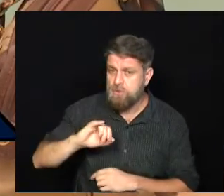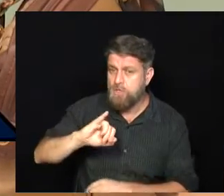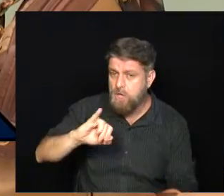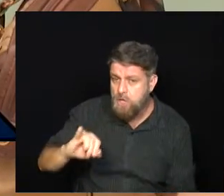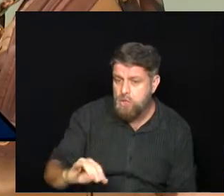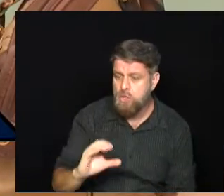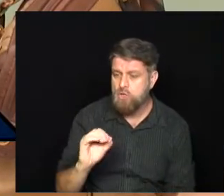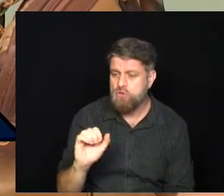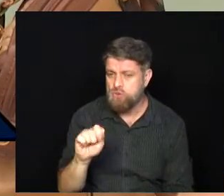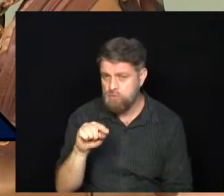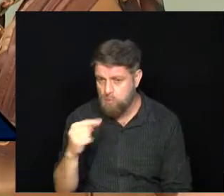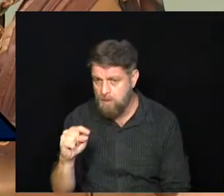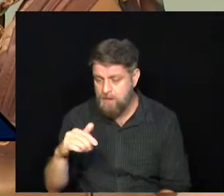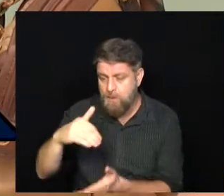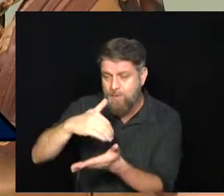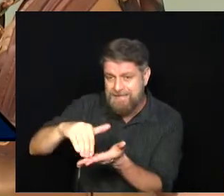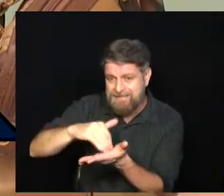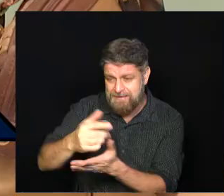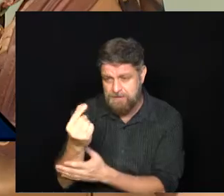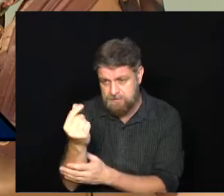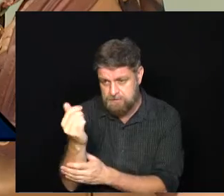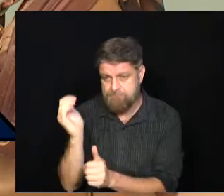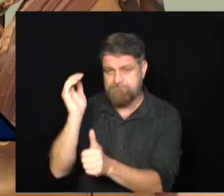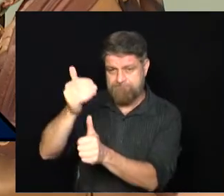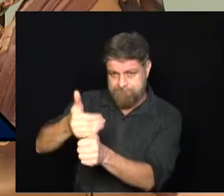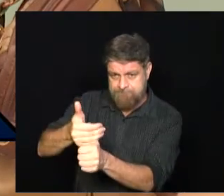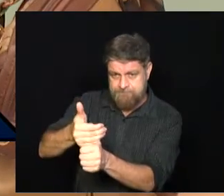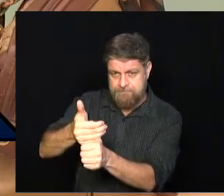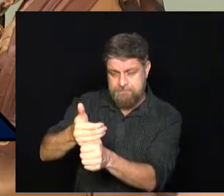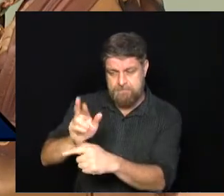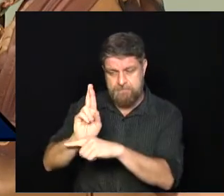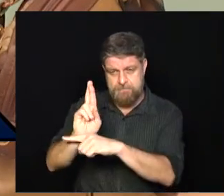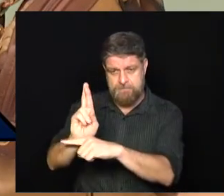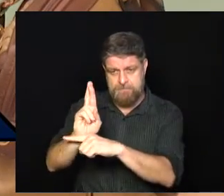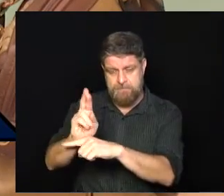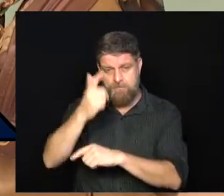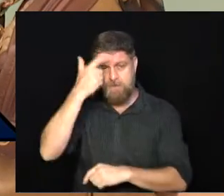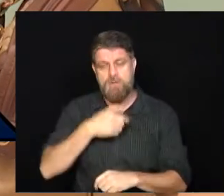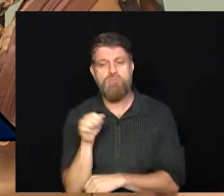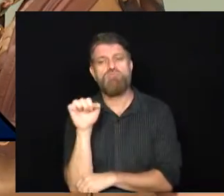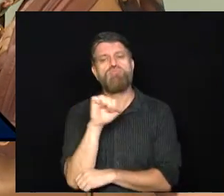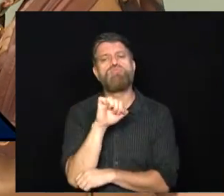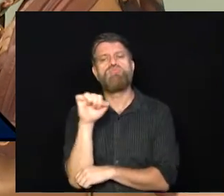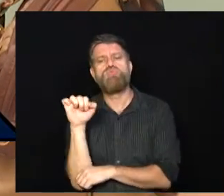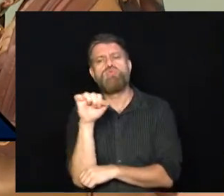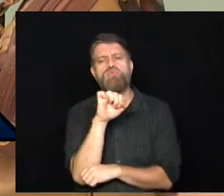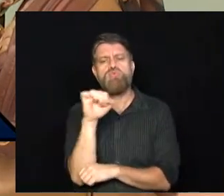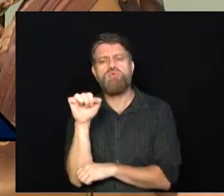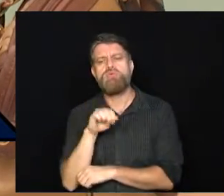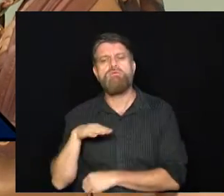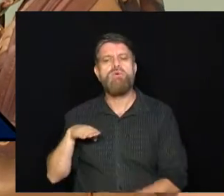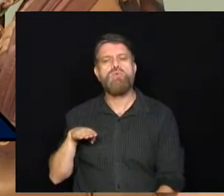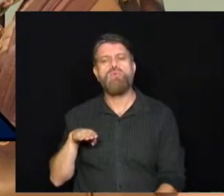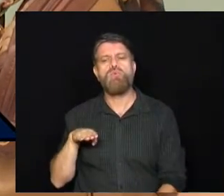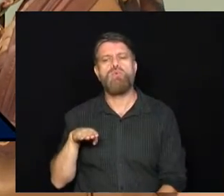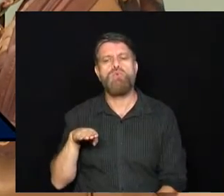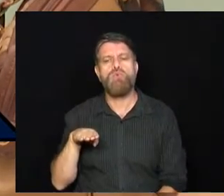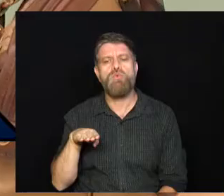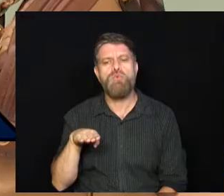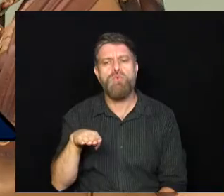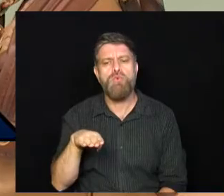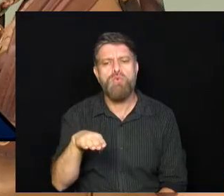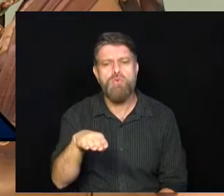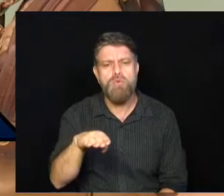aqui representando a secretaria, né? Eu estava vindo no carro e aí eu estava escutando, eu estava acompanhando